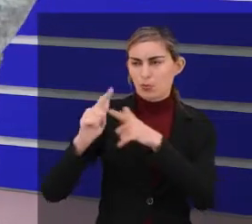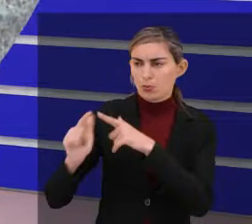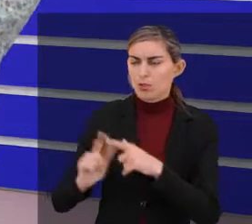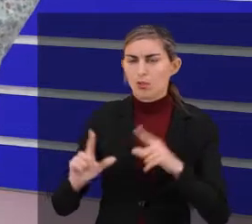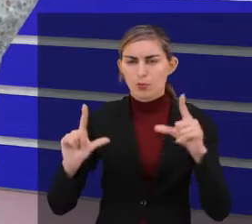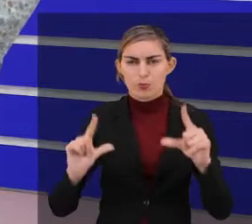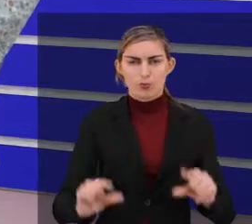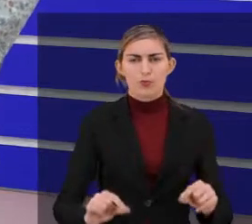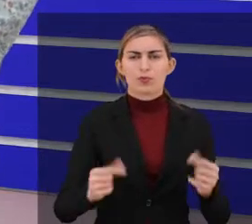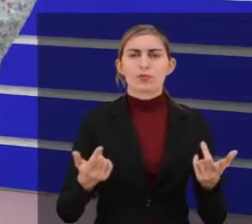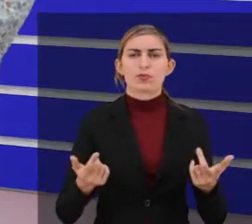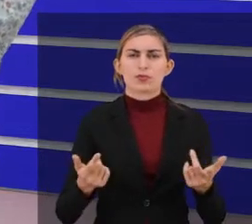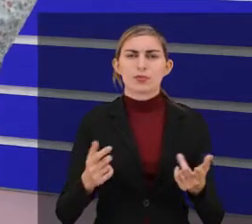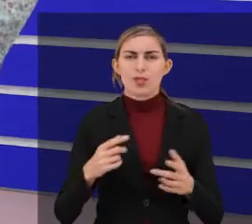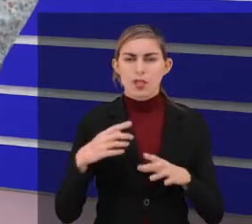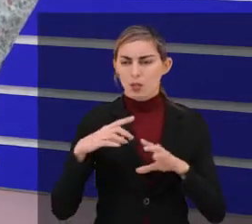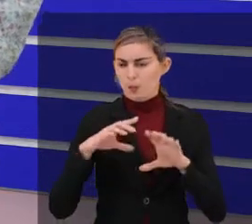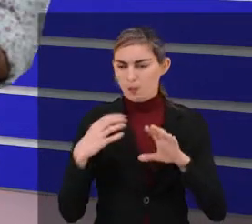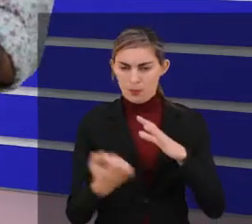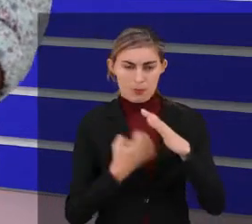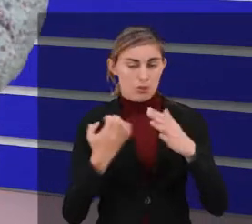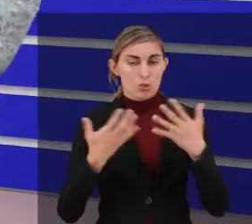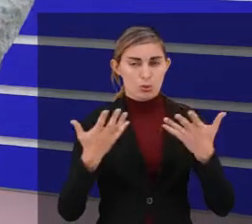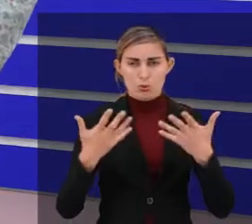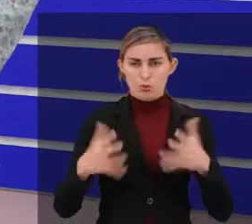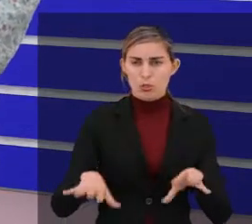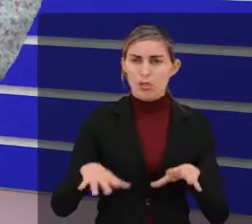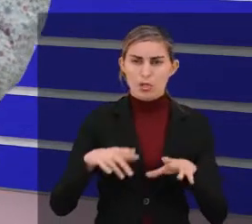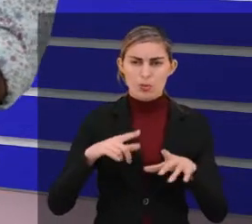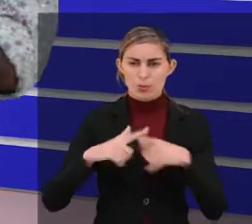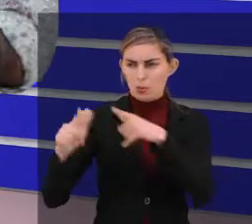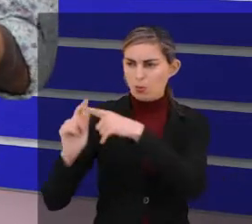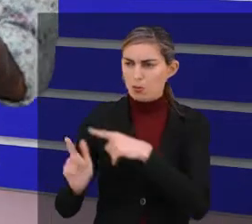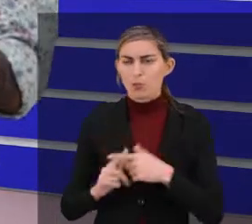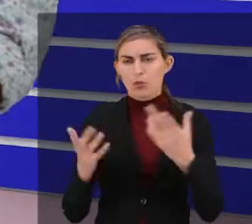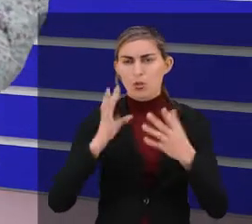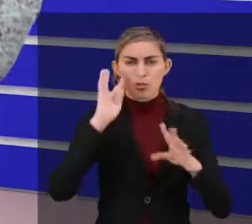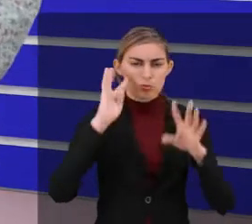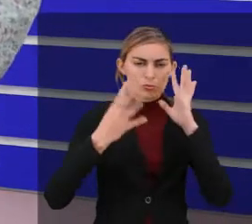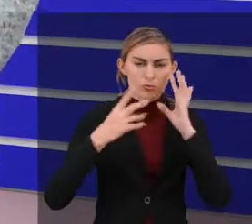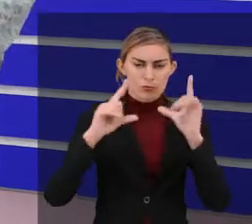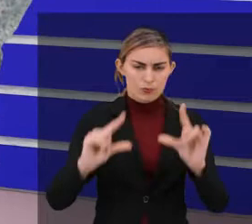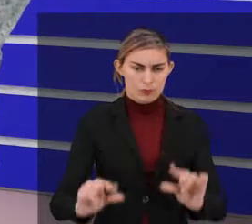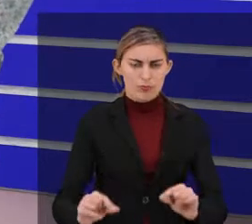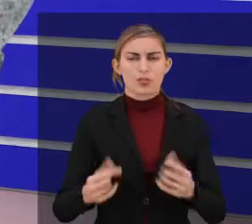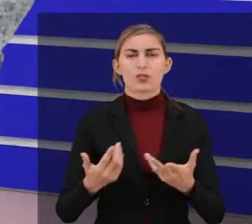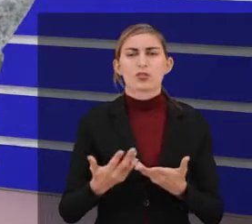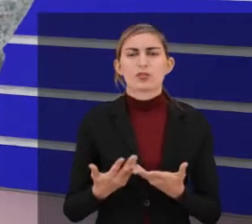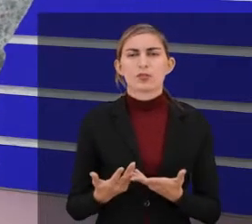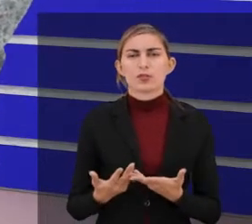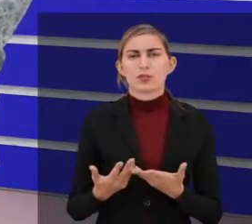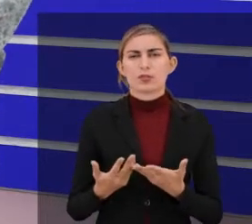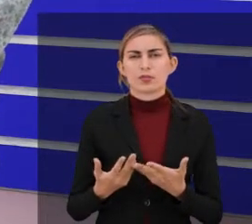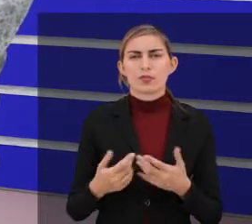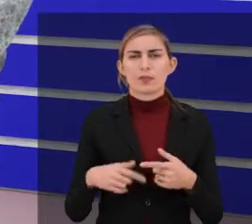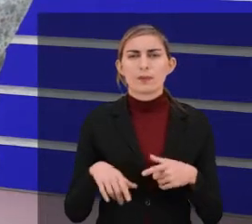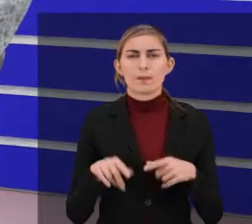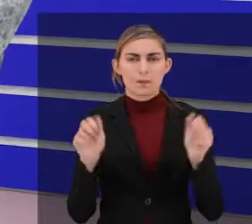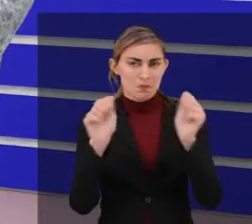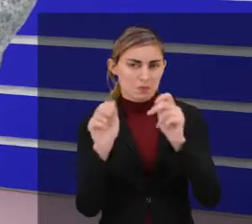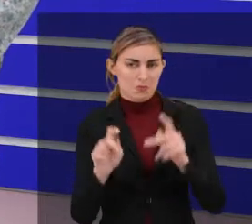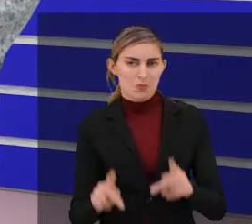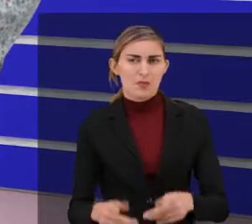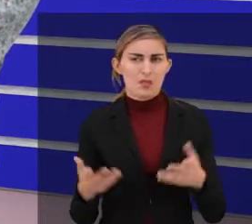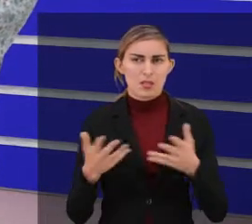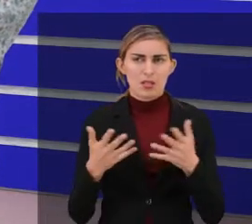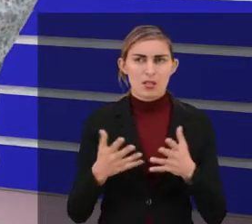no RH da minha empresa. Eu quero que isso fique resolvido, eu quero que isso seja resolvido através de um círculo de construção de paz. E